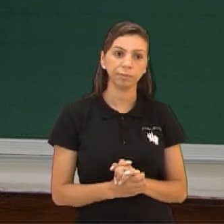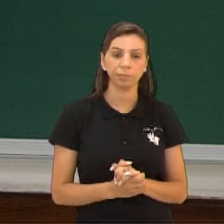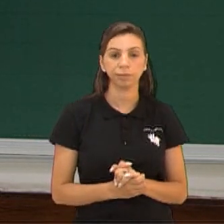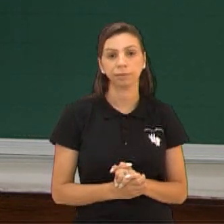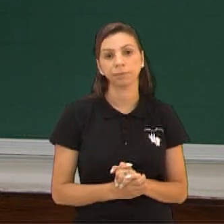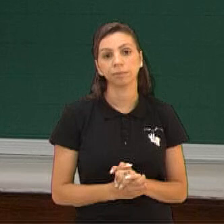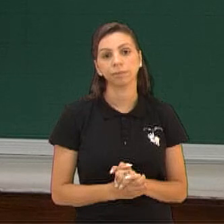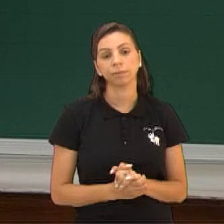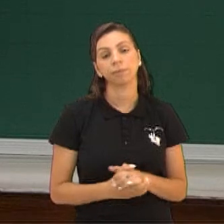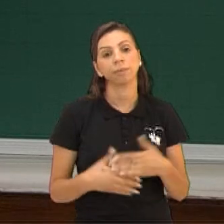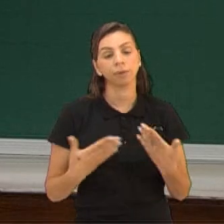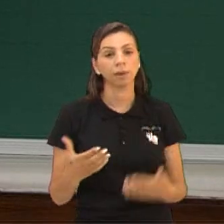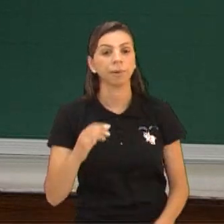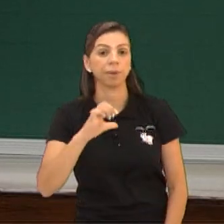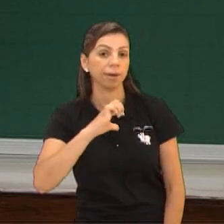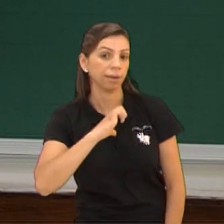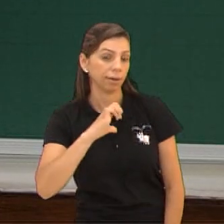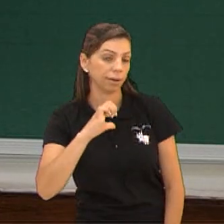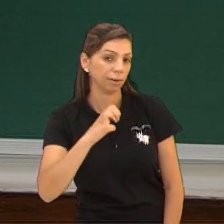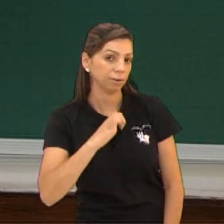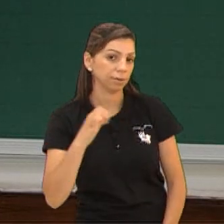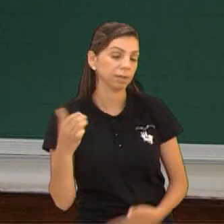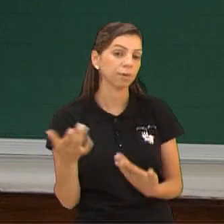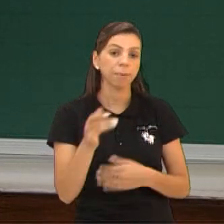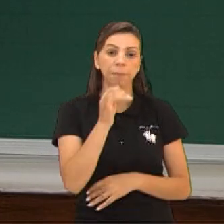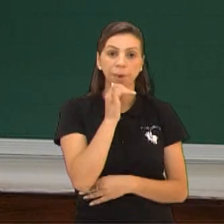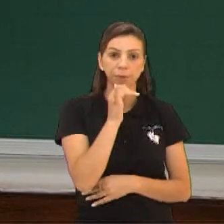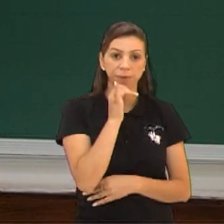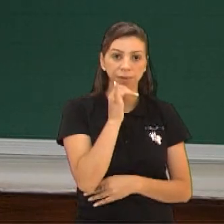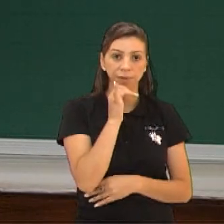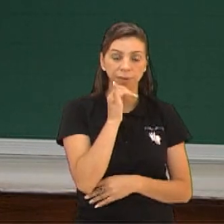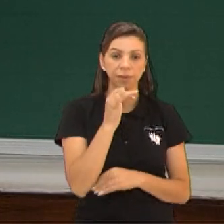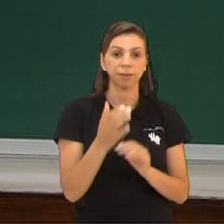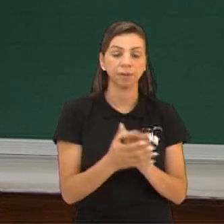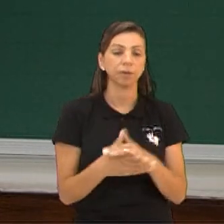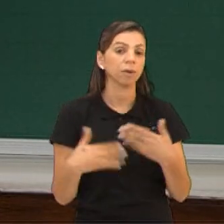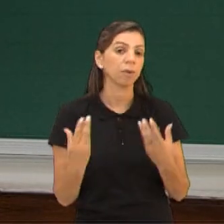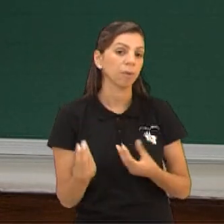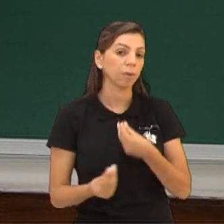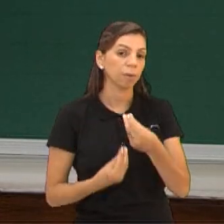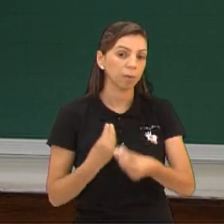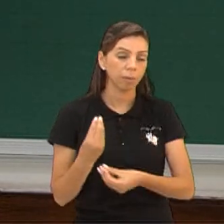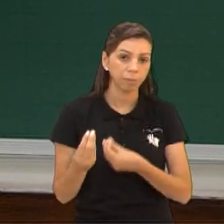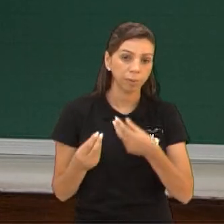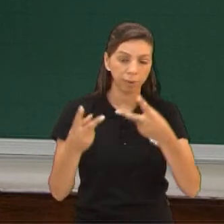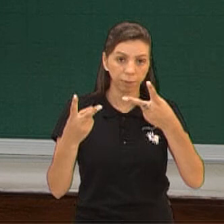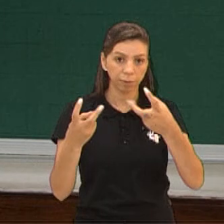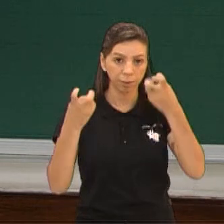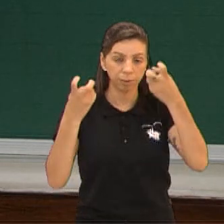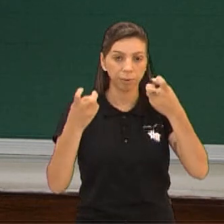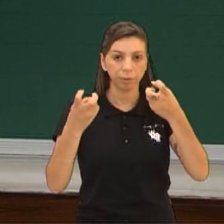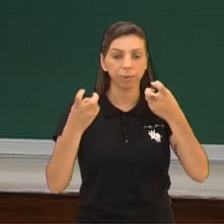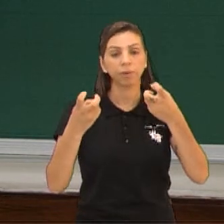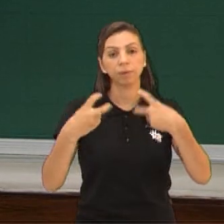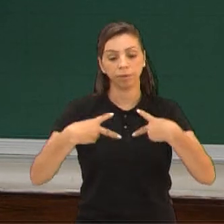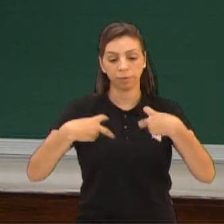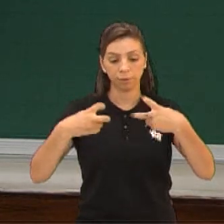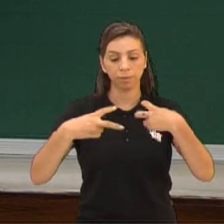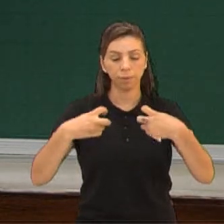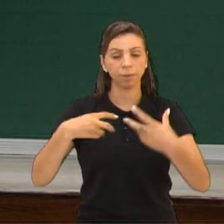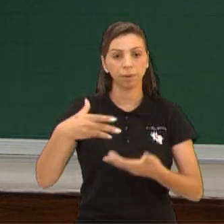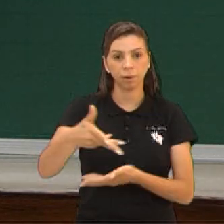kantiana, seria uma atitude ética que nos levaria, por exemplo, a identificar melhor, né, a nossa relação com o nosso próprio